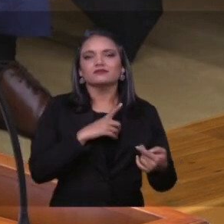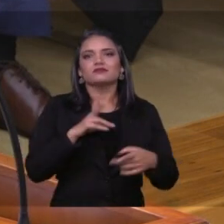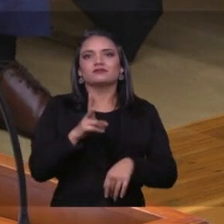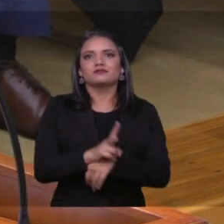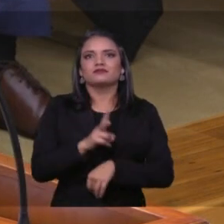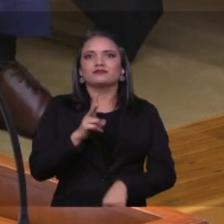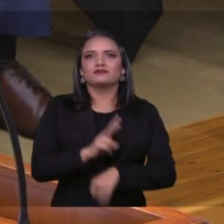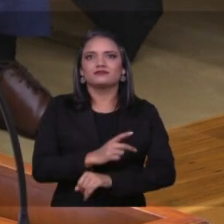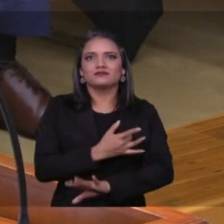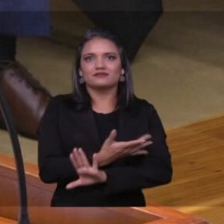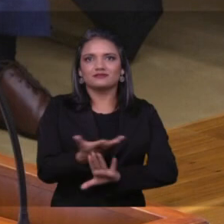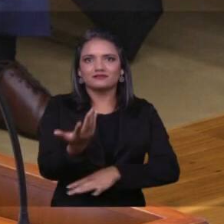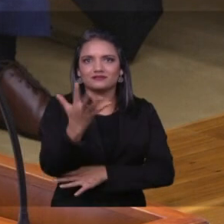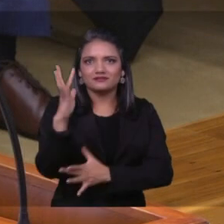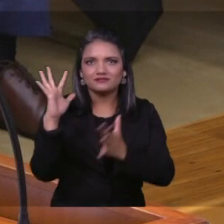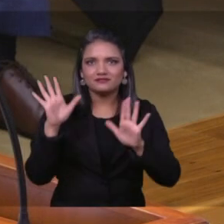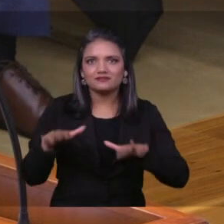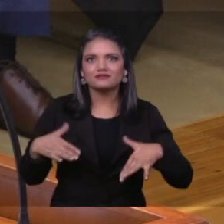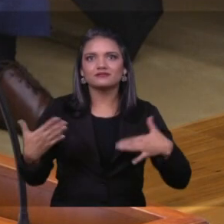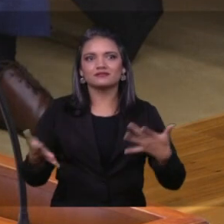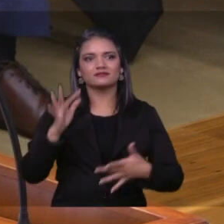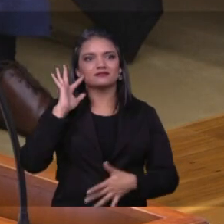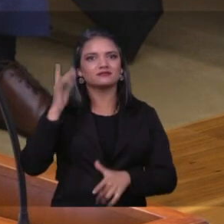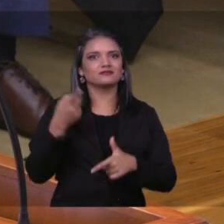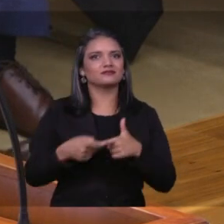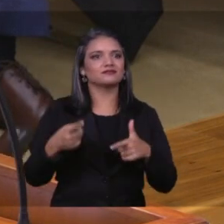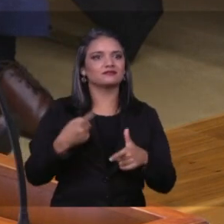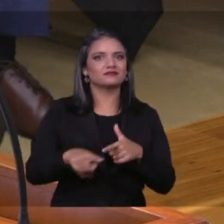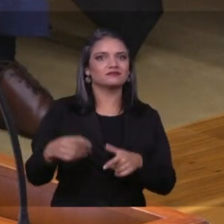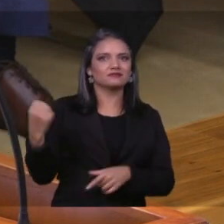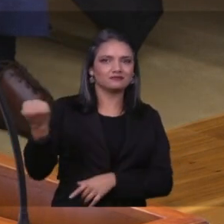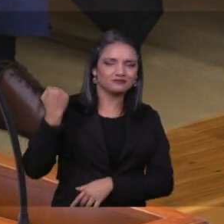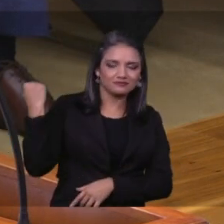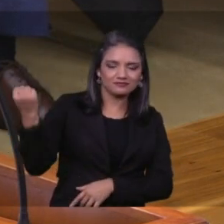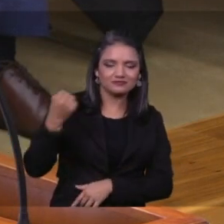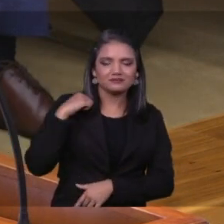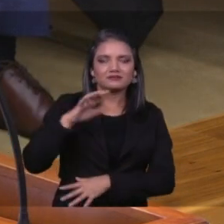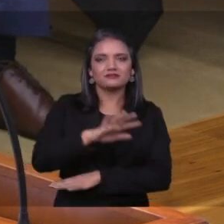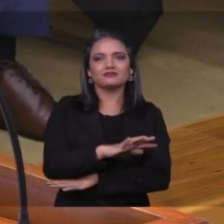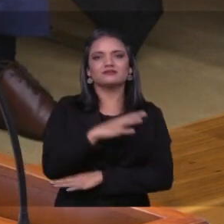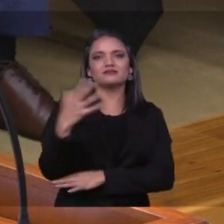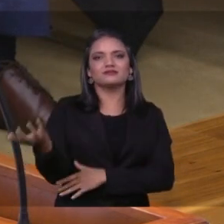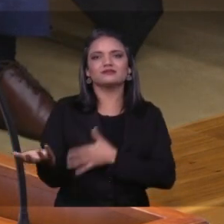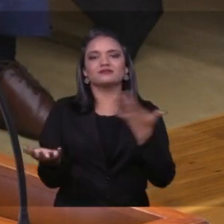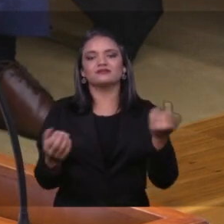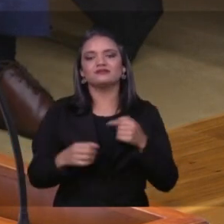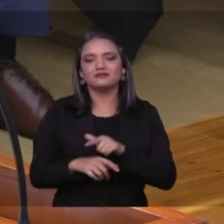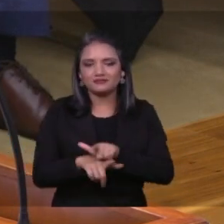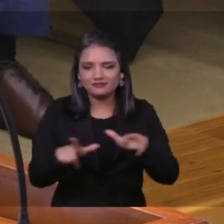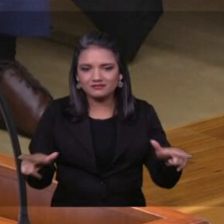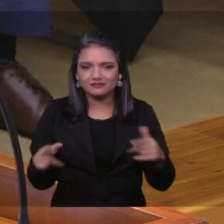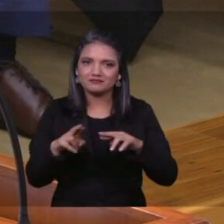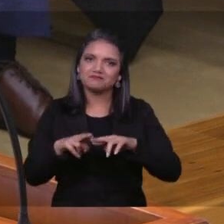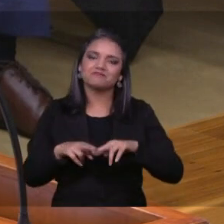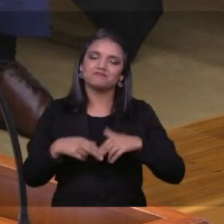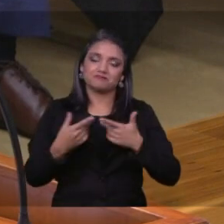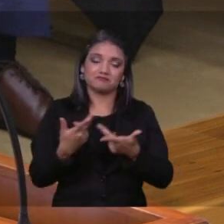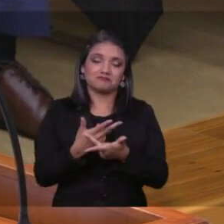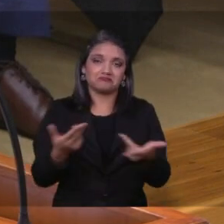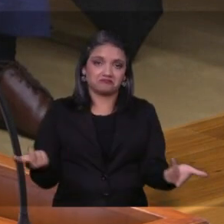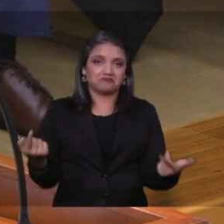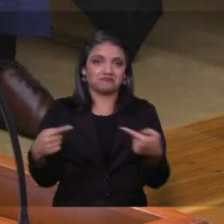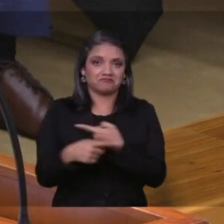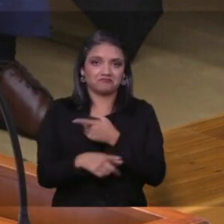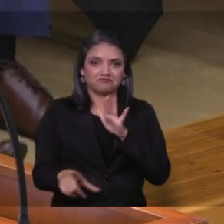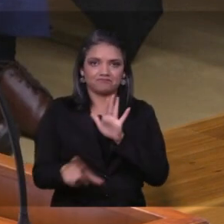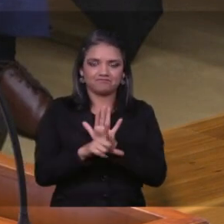quanto ao enfrentamento do grave problema do desmatamento e da degradação ambiental decorrentes de condutas ilícitas. Ao se comparar